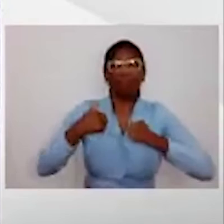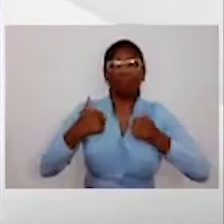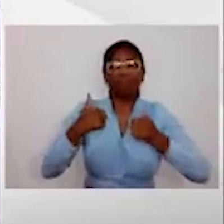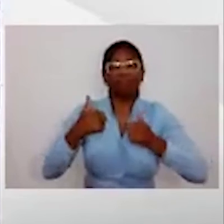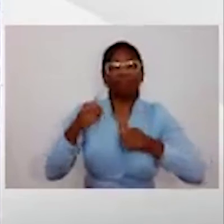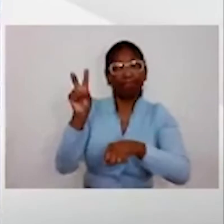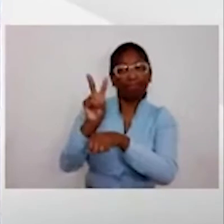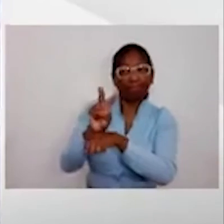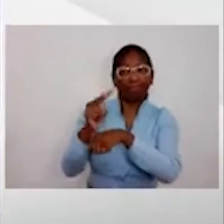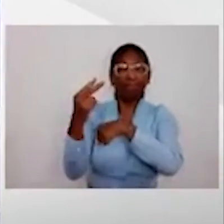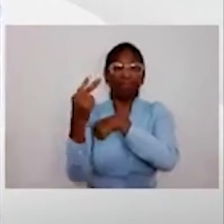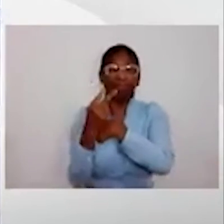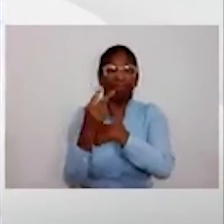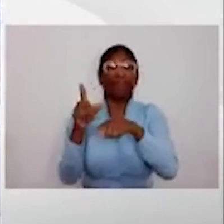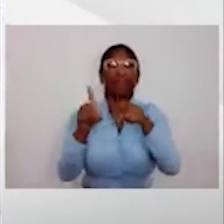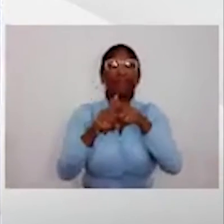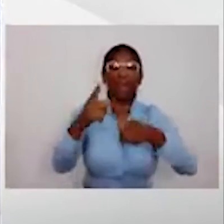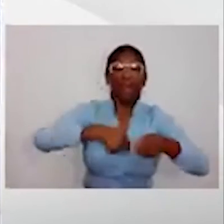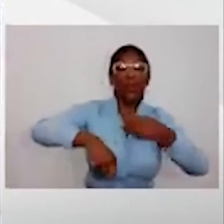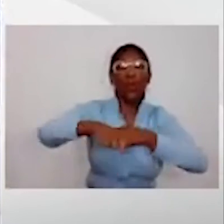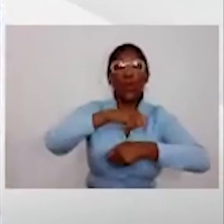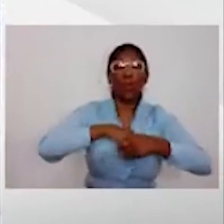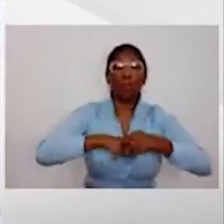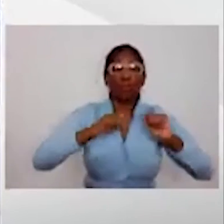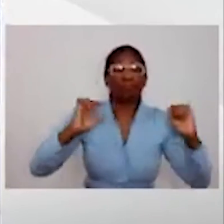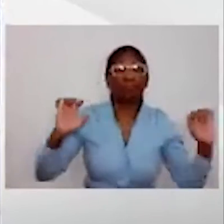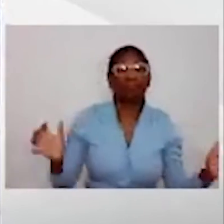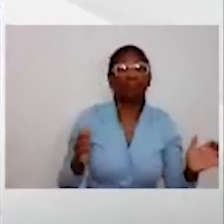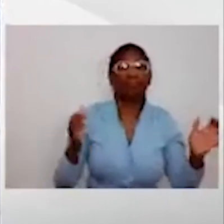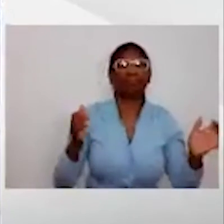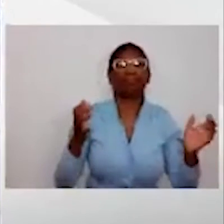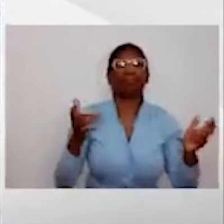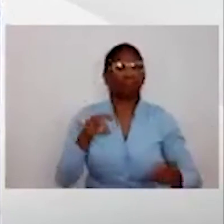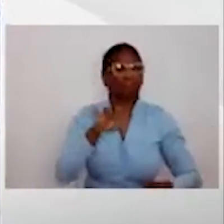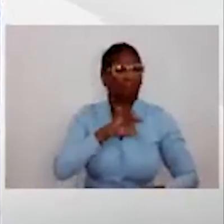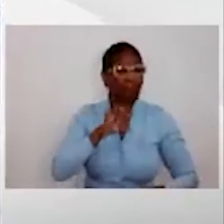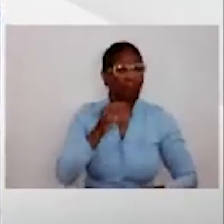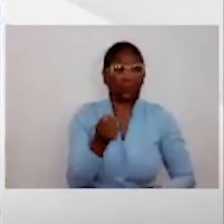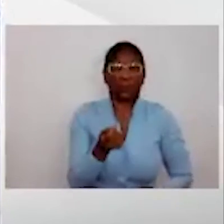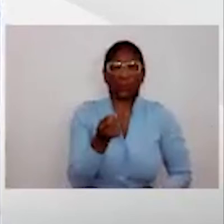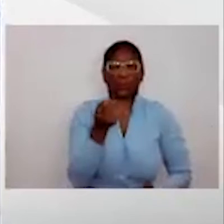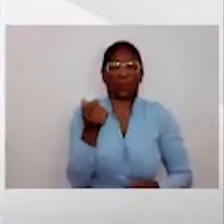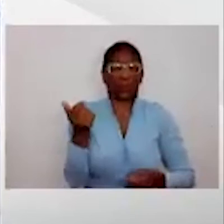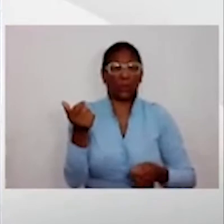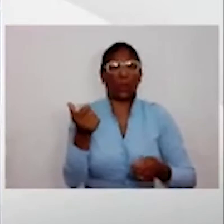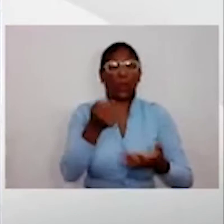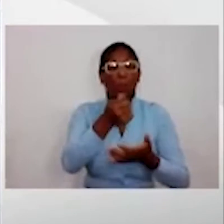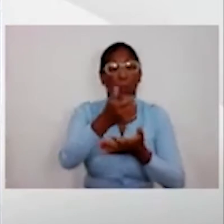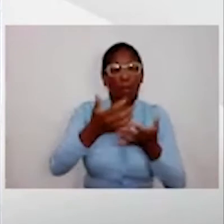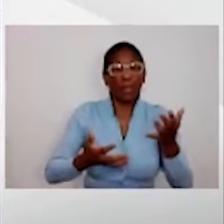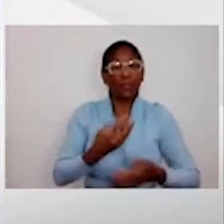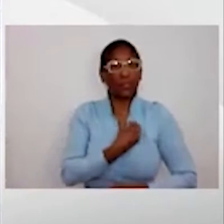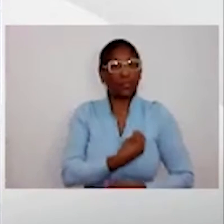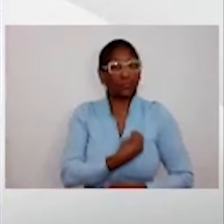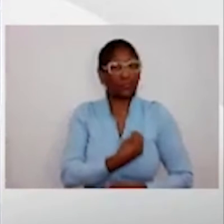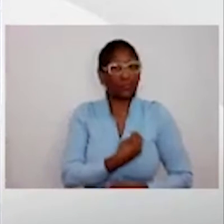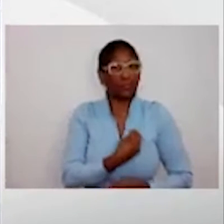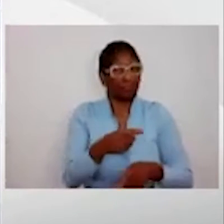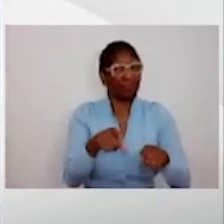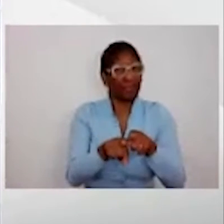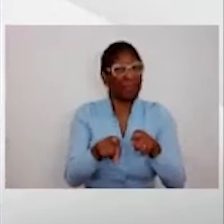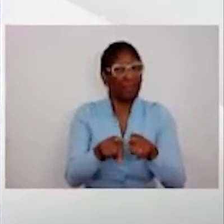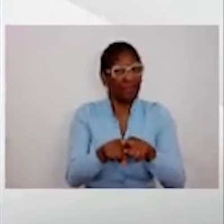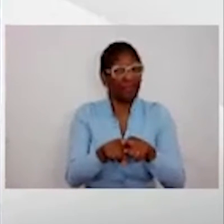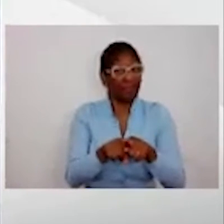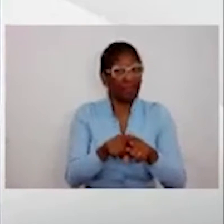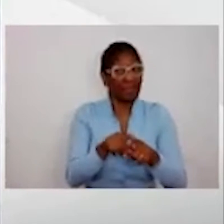protegido, economia estimulada, emprego, renda, melhoria da qualidade de vida da nossa população. Podem ter certeza